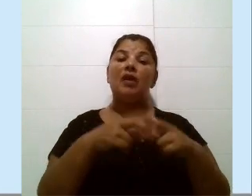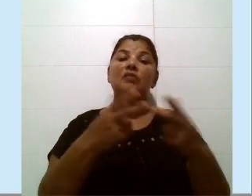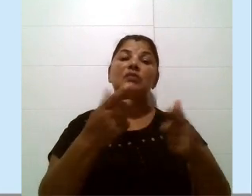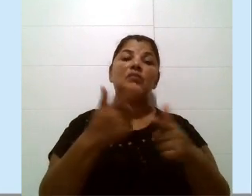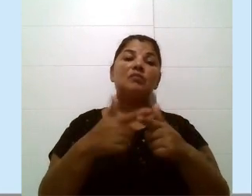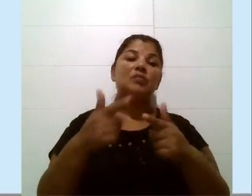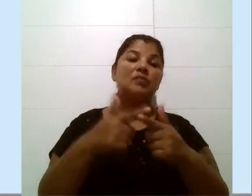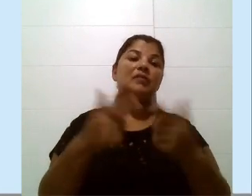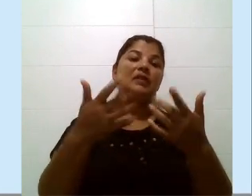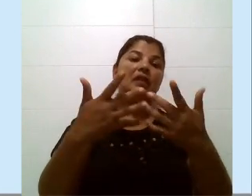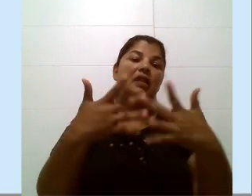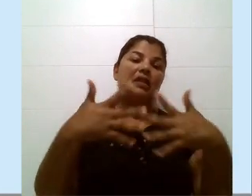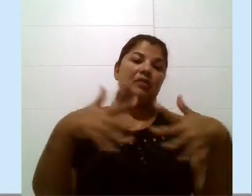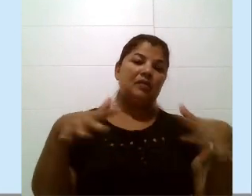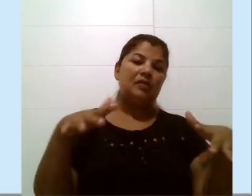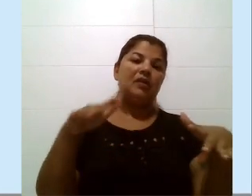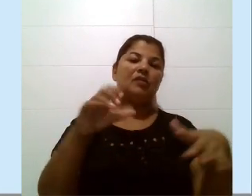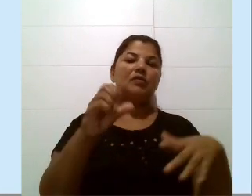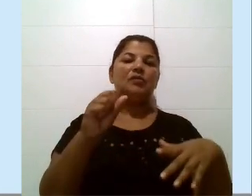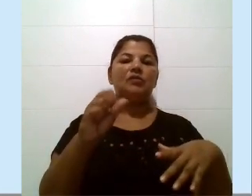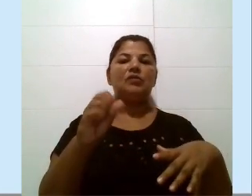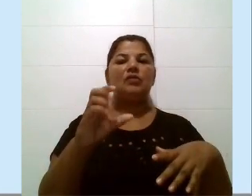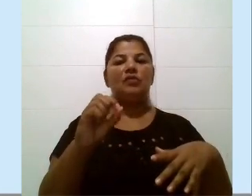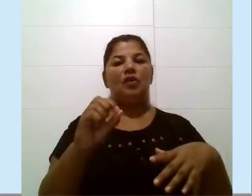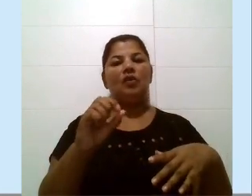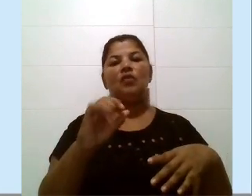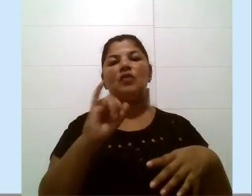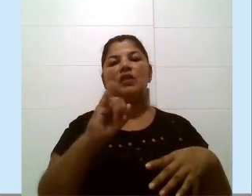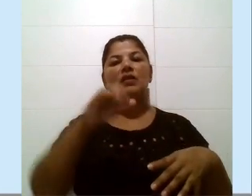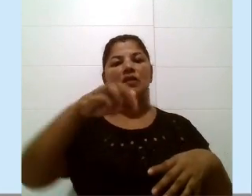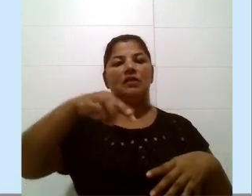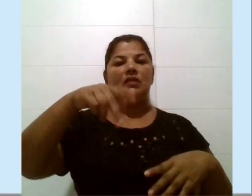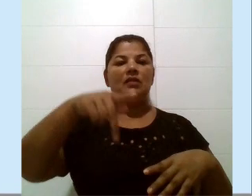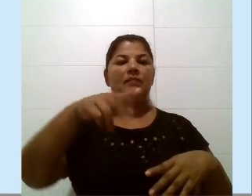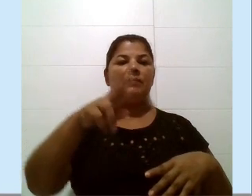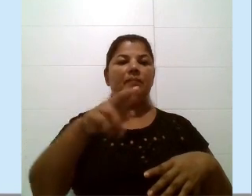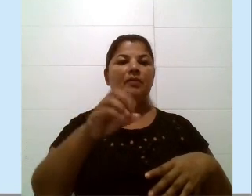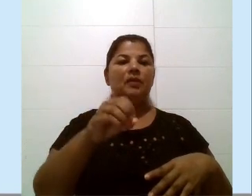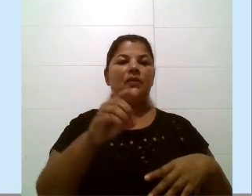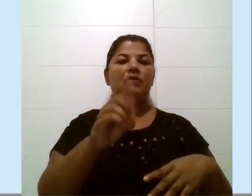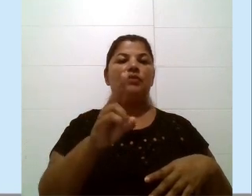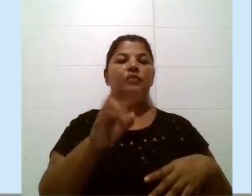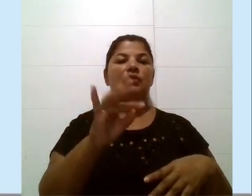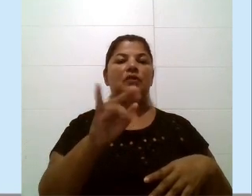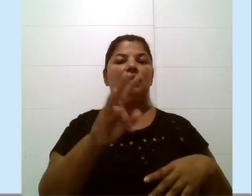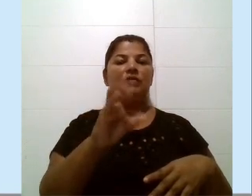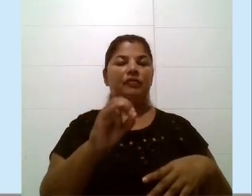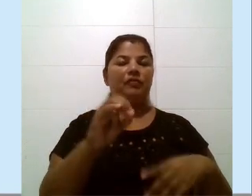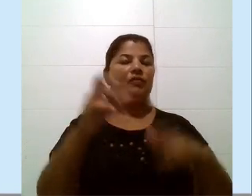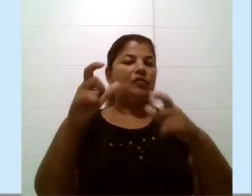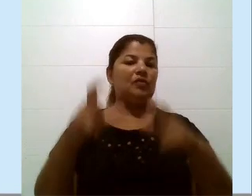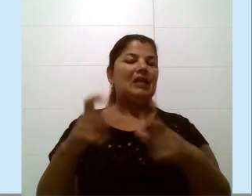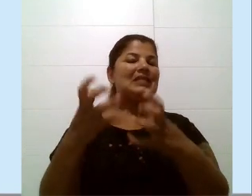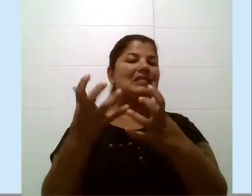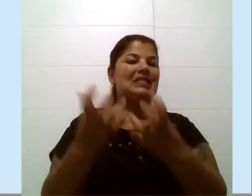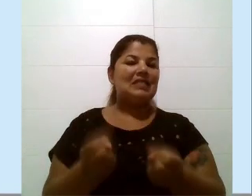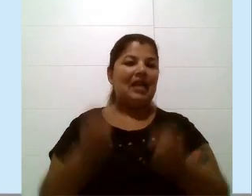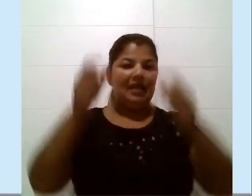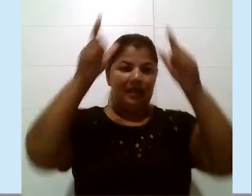ele ficou também improdutivo na região Nordeste, na região do Sertão. Ok, sexto ano. Vamos continuar a